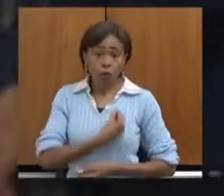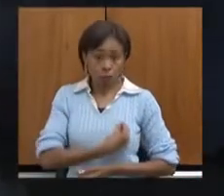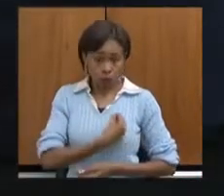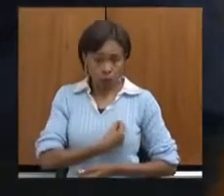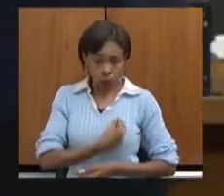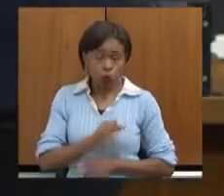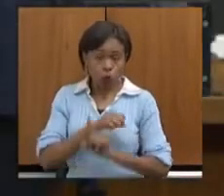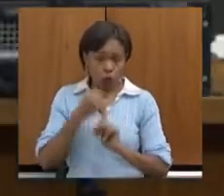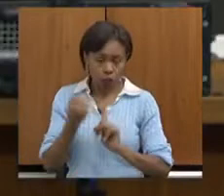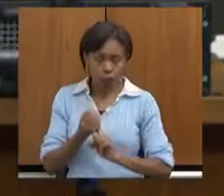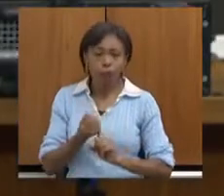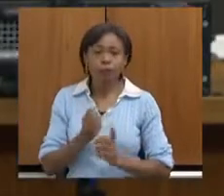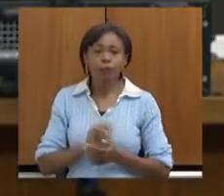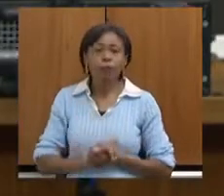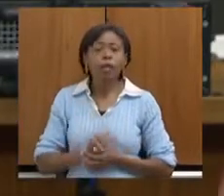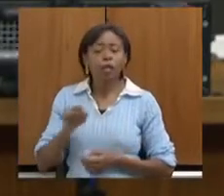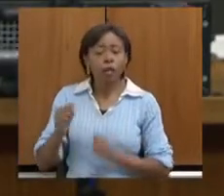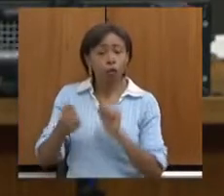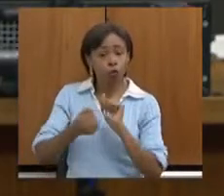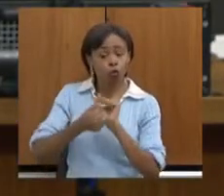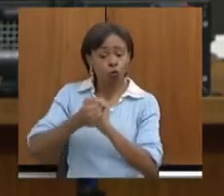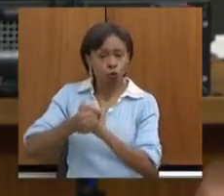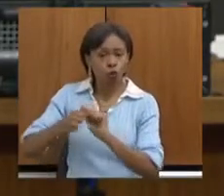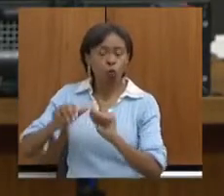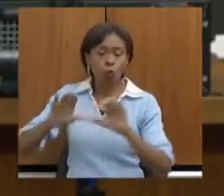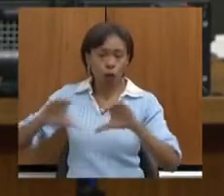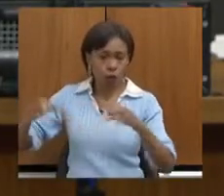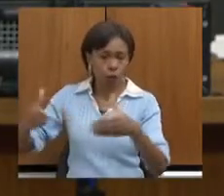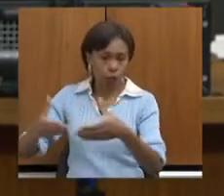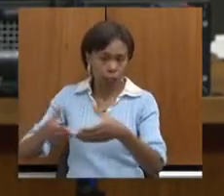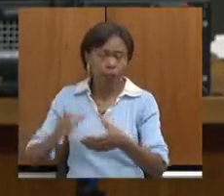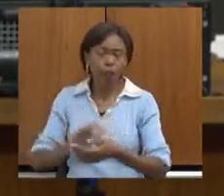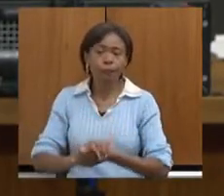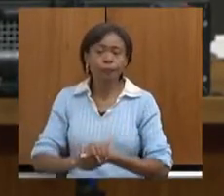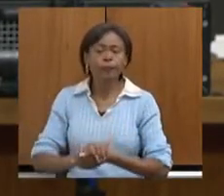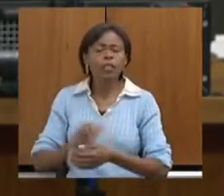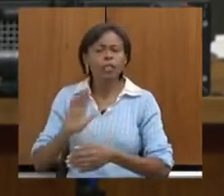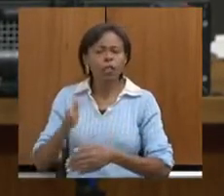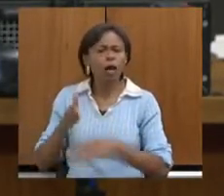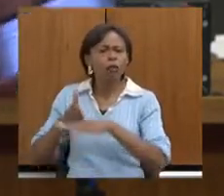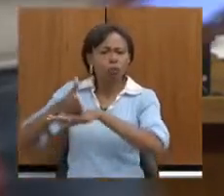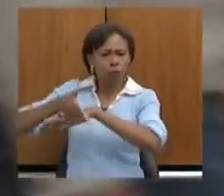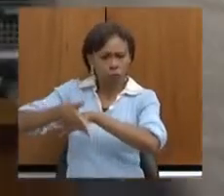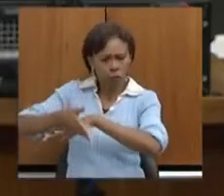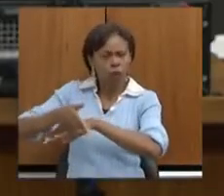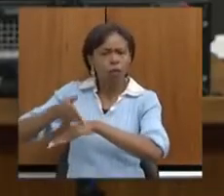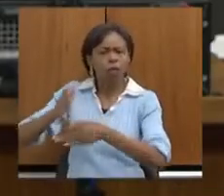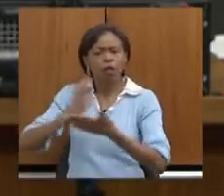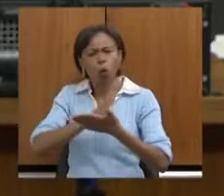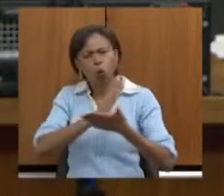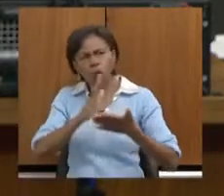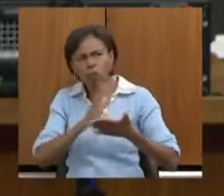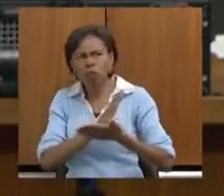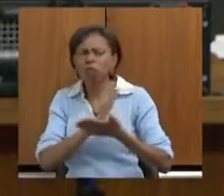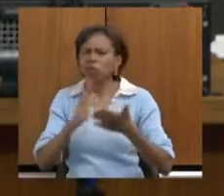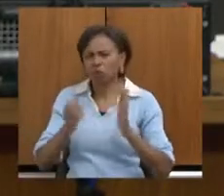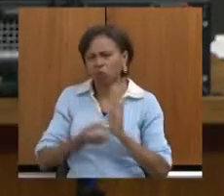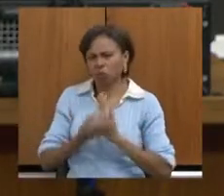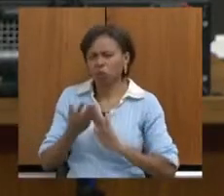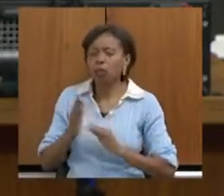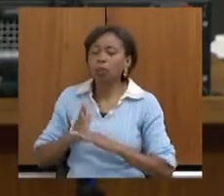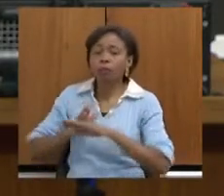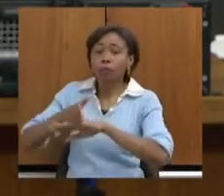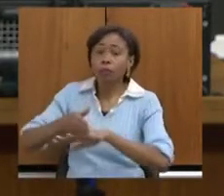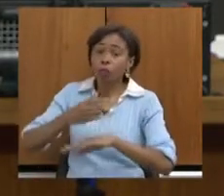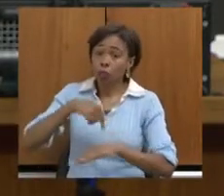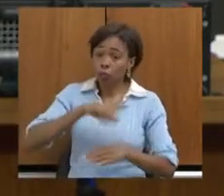Coordenador Geral juntamente com a equipe da assimos teve lá em algumas oportunidades e também né com o nosso colega